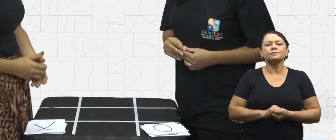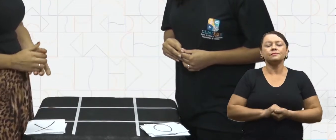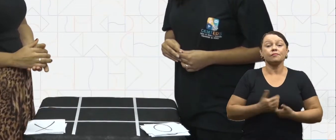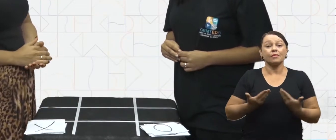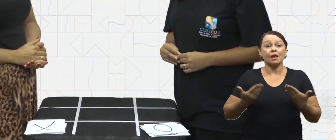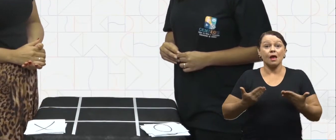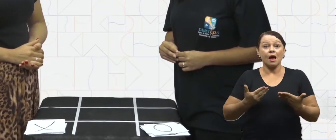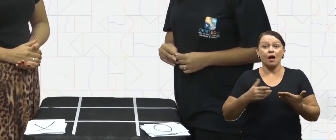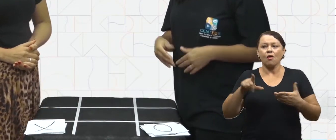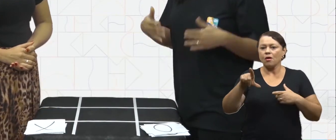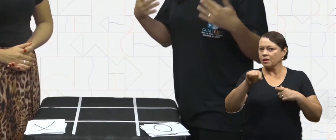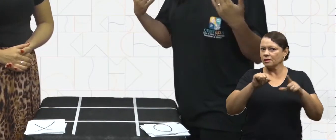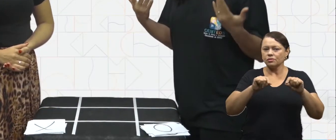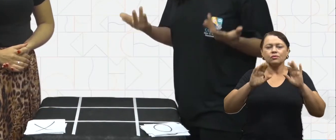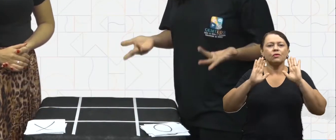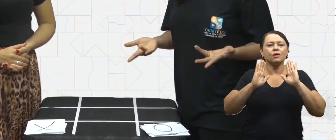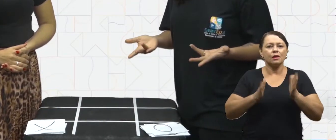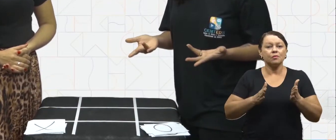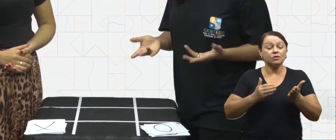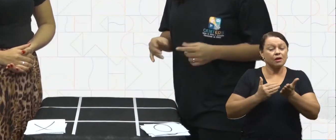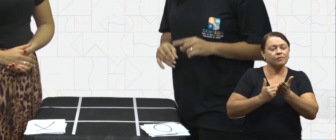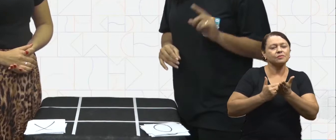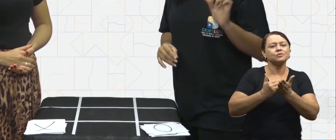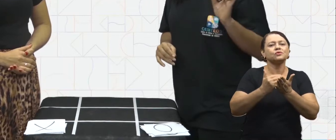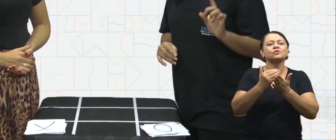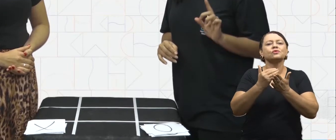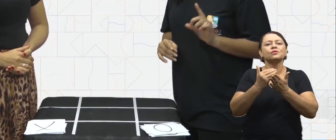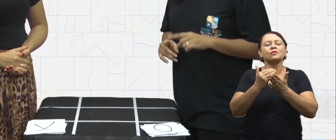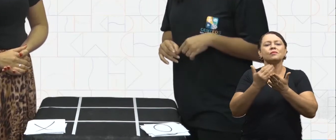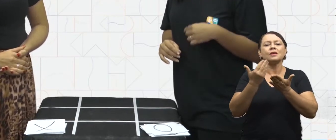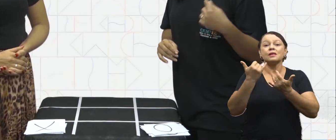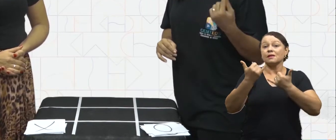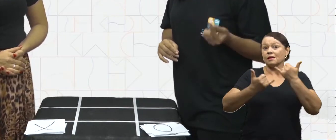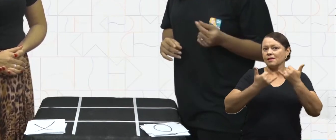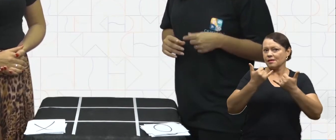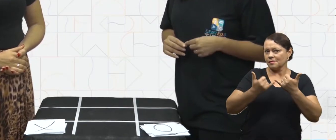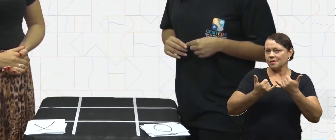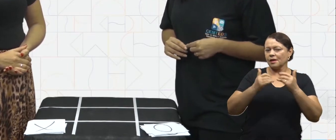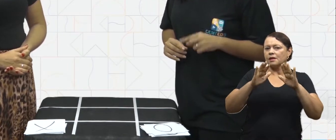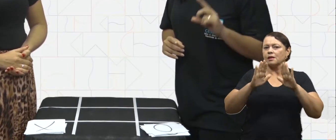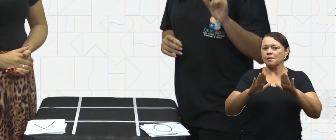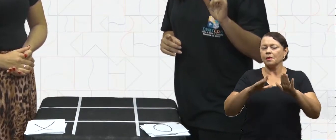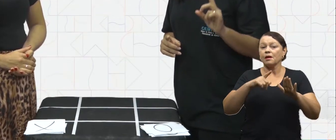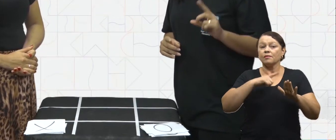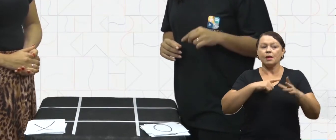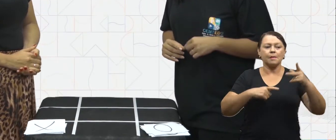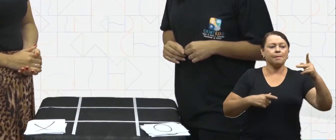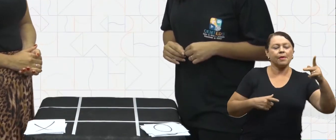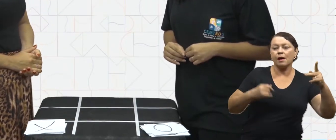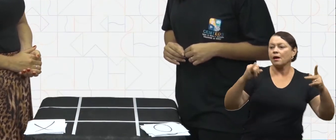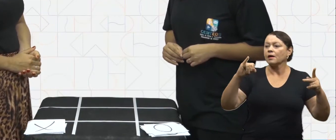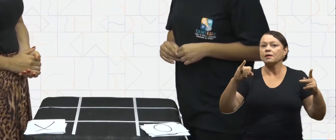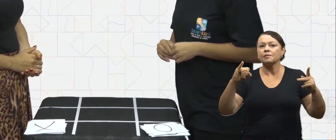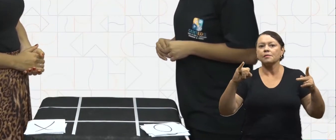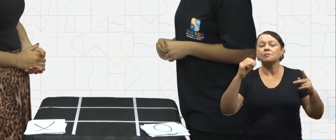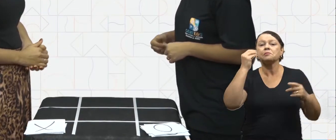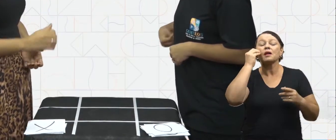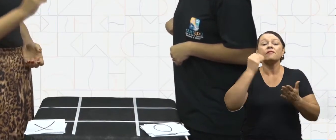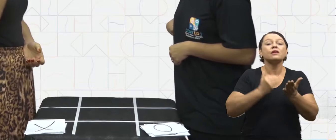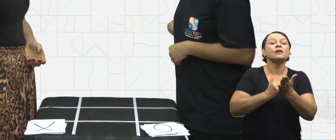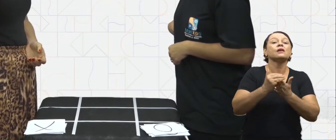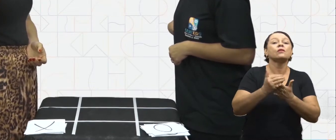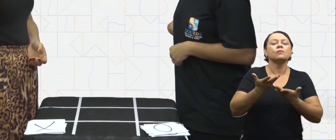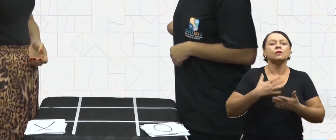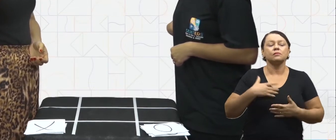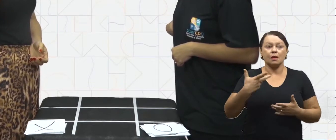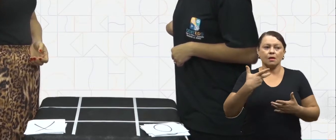Agora que escolhemos nossa marcação, vamos iniciar a partida. Mas primeiro, vamos jogar um par ou ímpar para ver quem começa. Eu